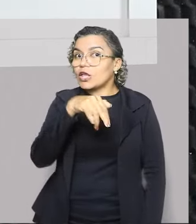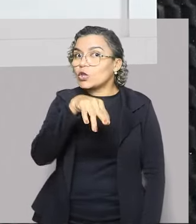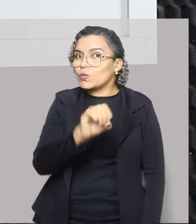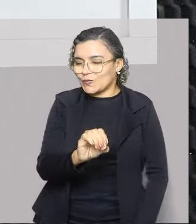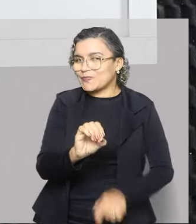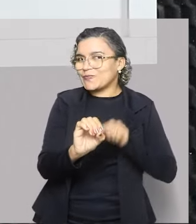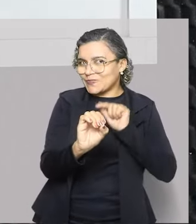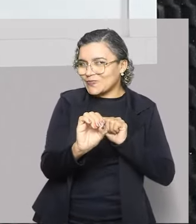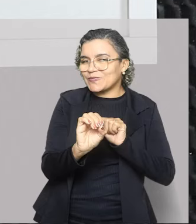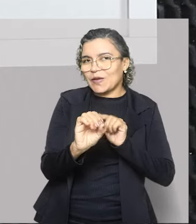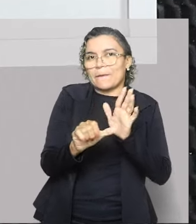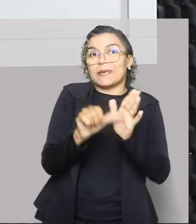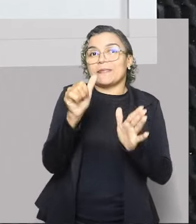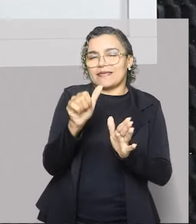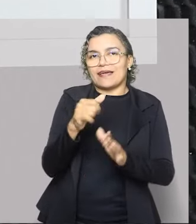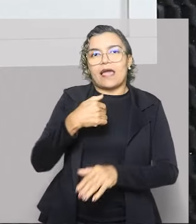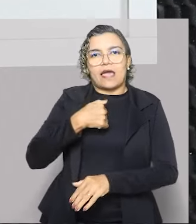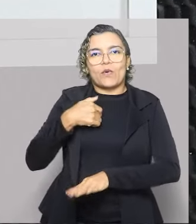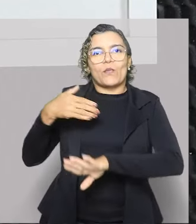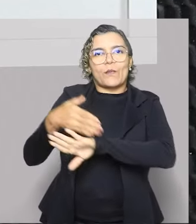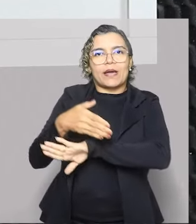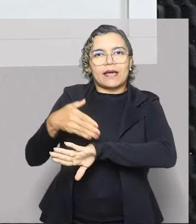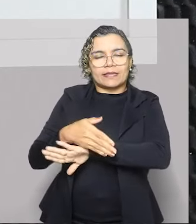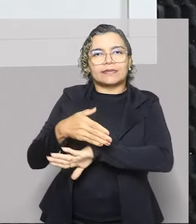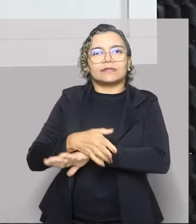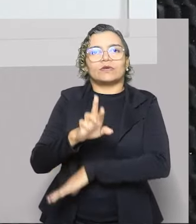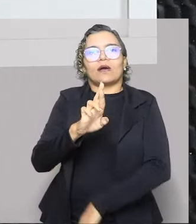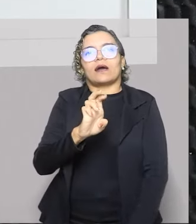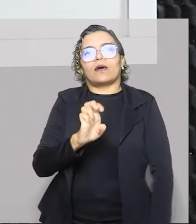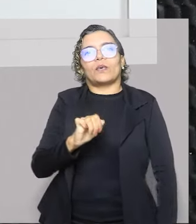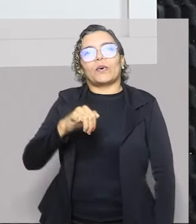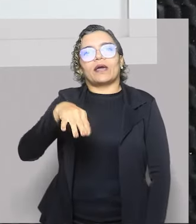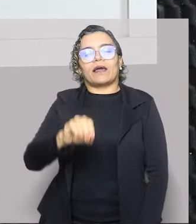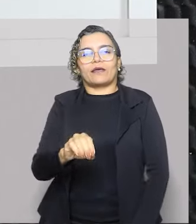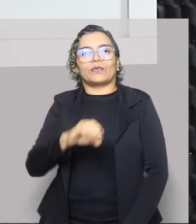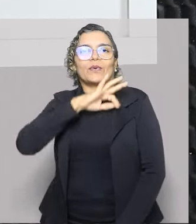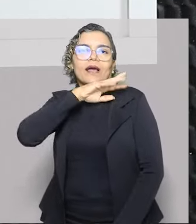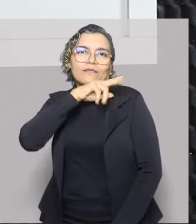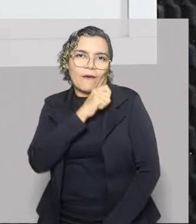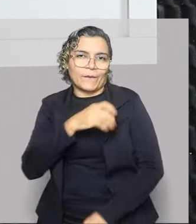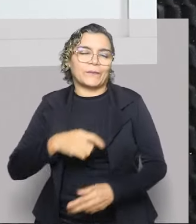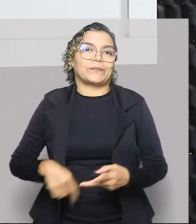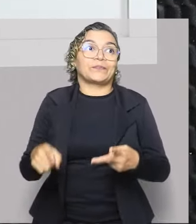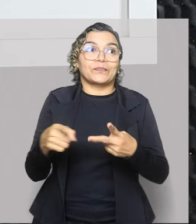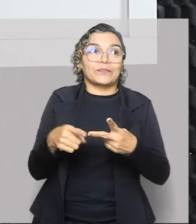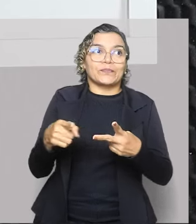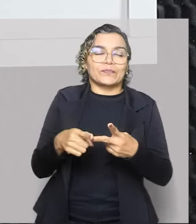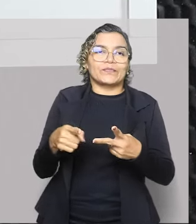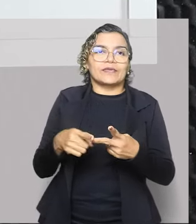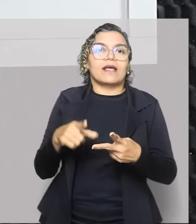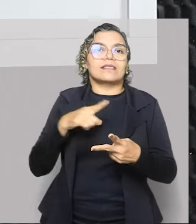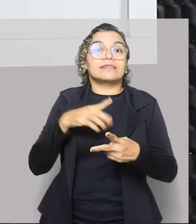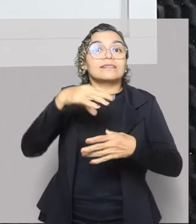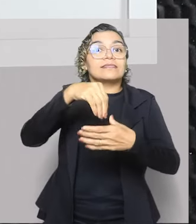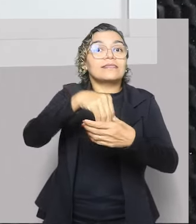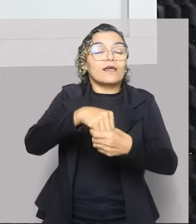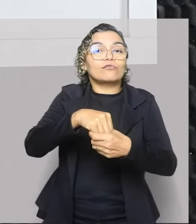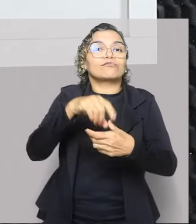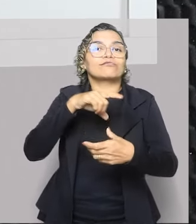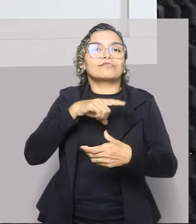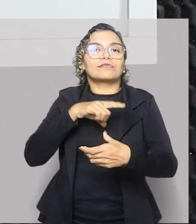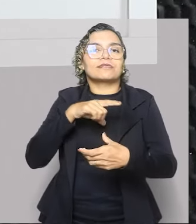Ok eu pertenço ao reino animal Tá certo Logo em seguida dentro de reino a gente vai